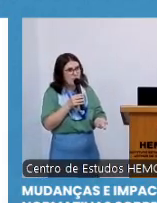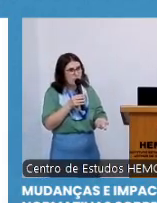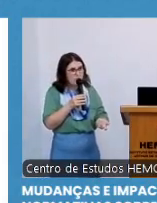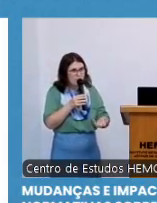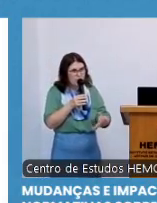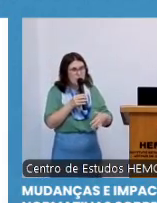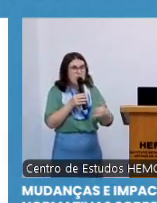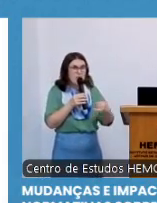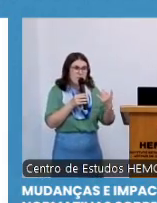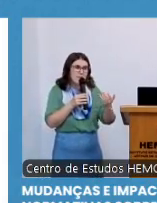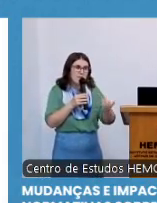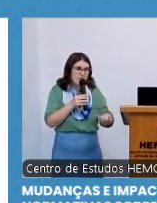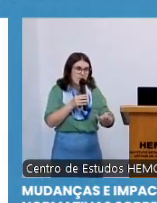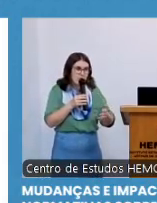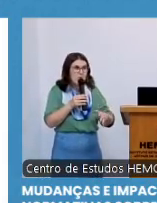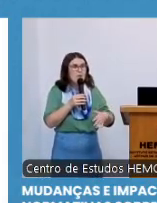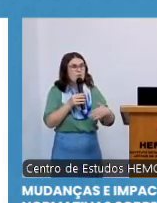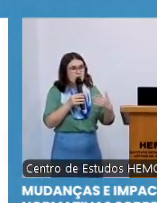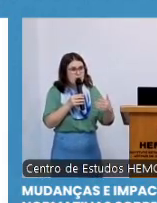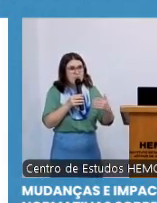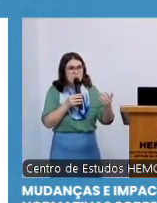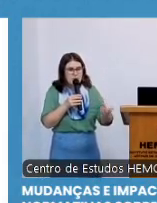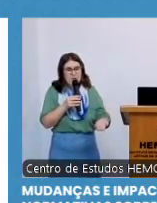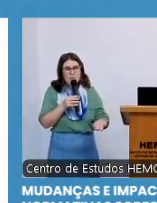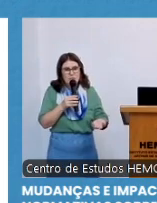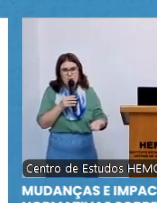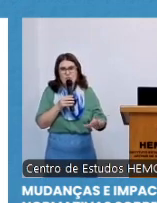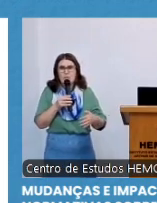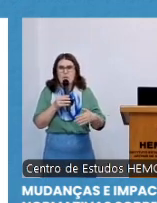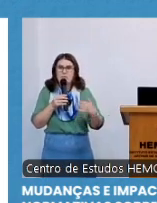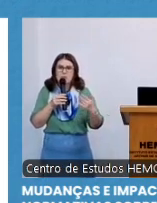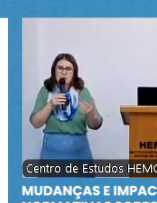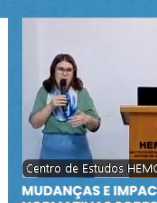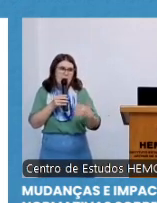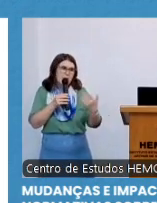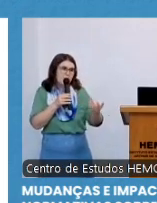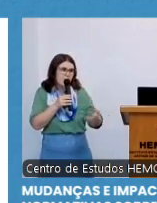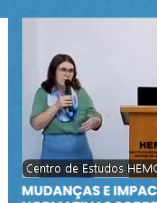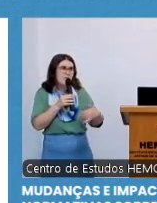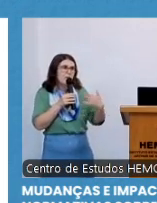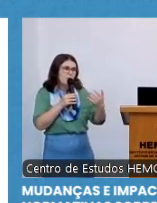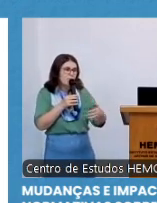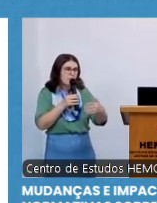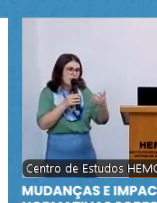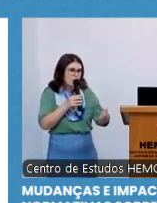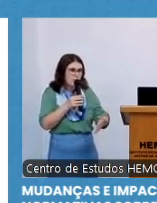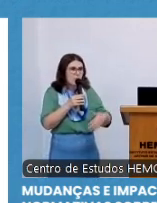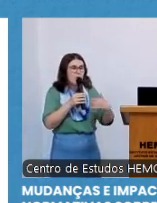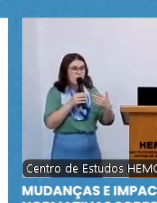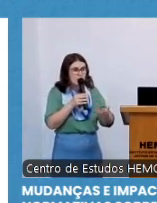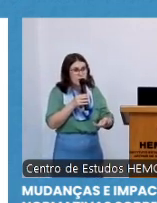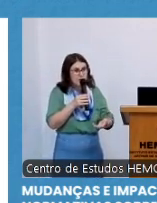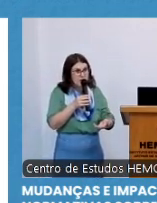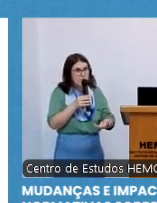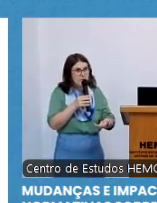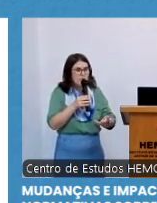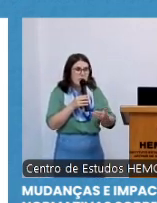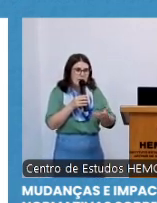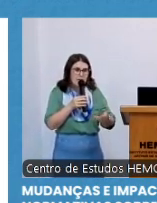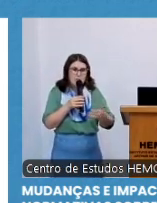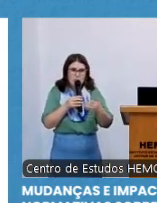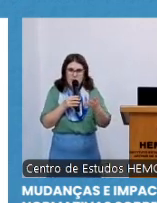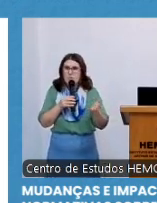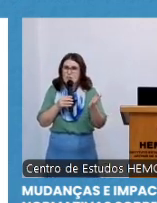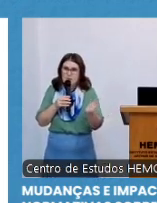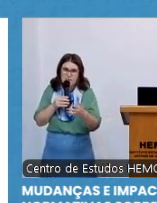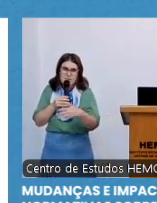os biorrepositórios, que é essa questão de que se no termo de consentimento tiver essa previsão do uso futuro, do participante